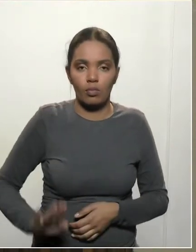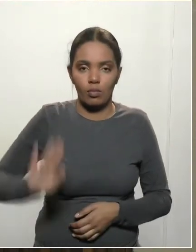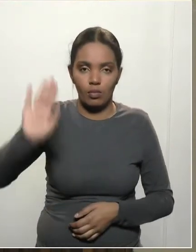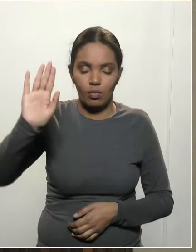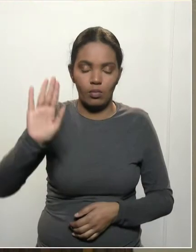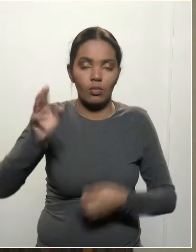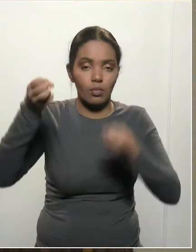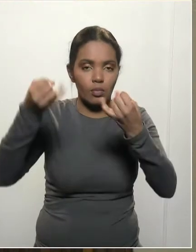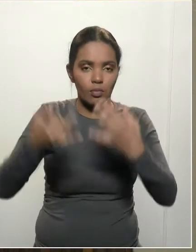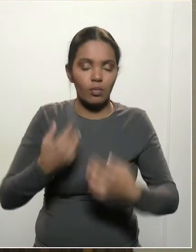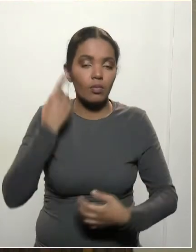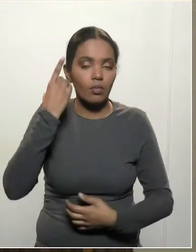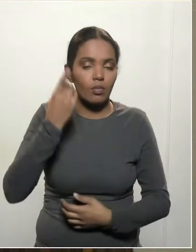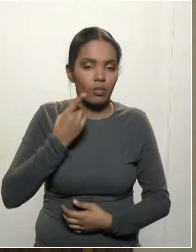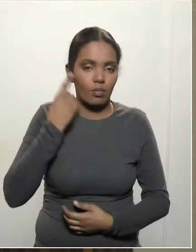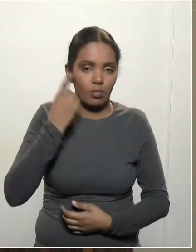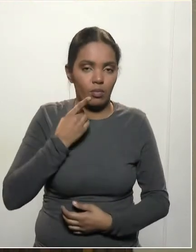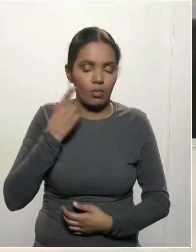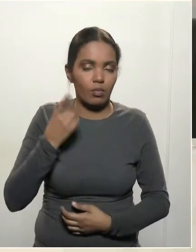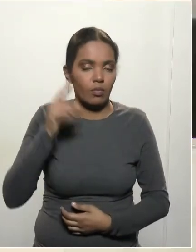deputado Recalcati.